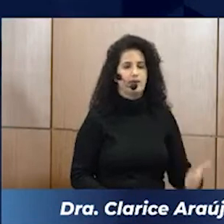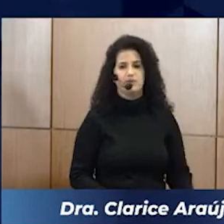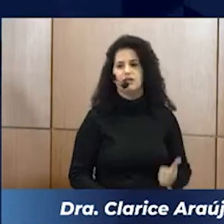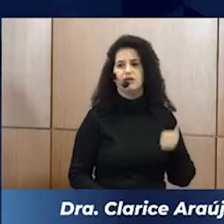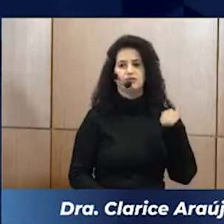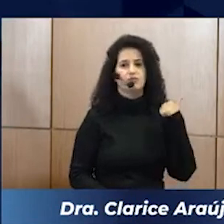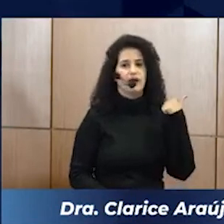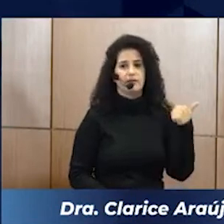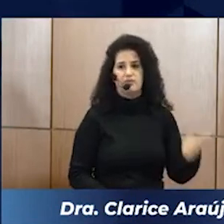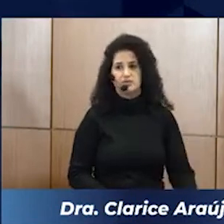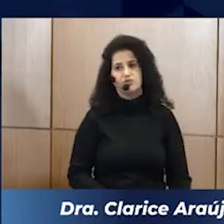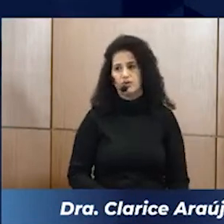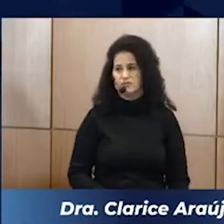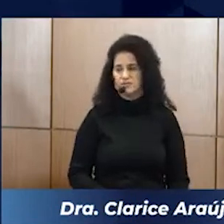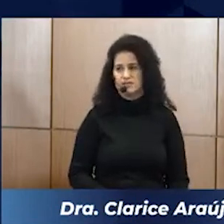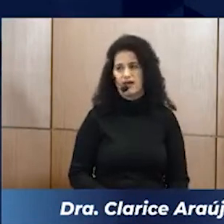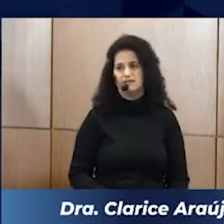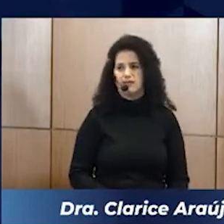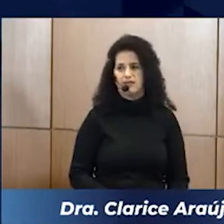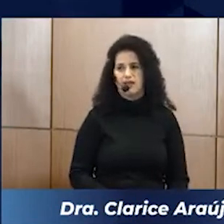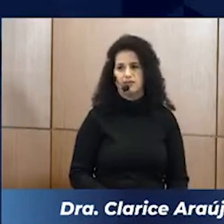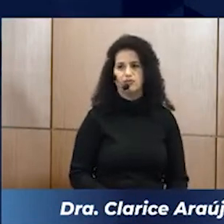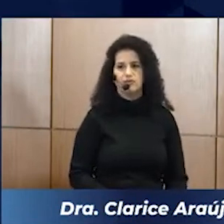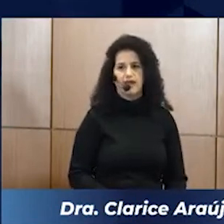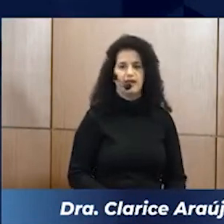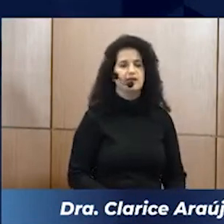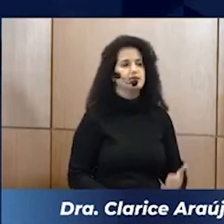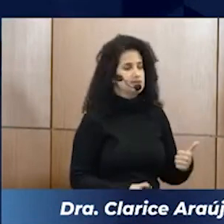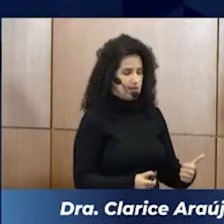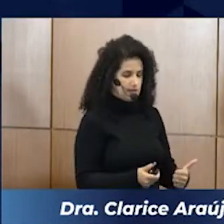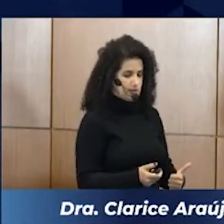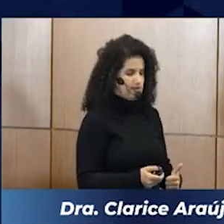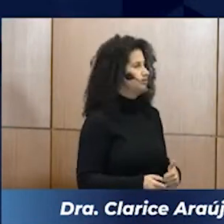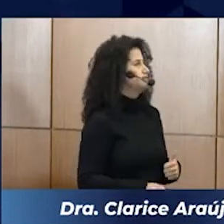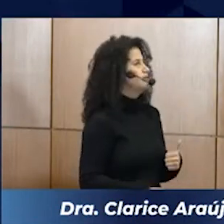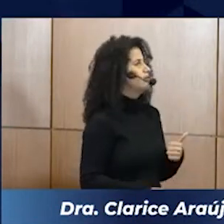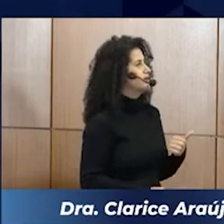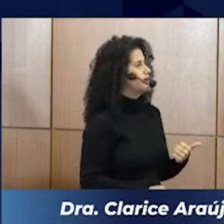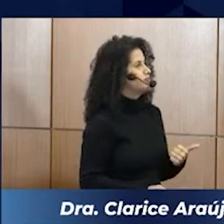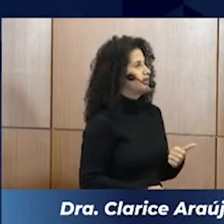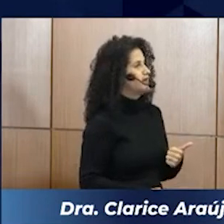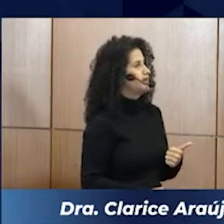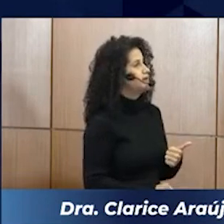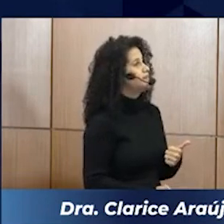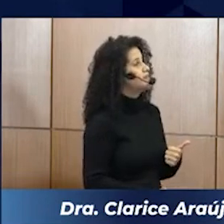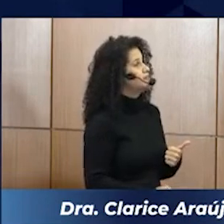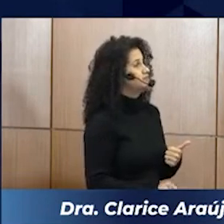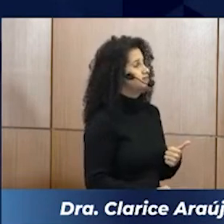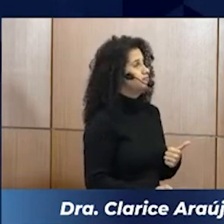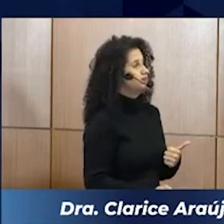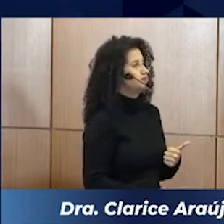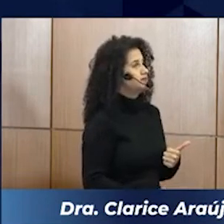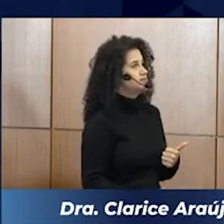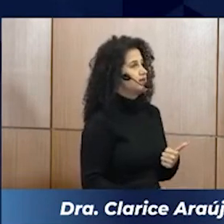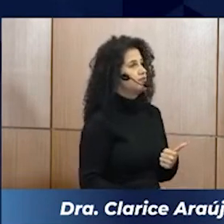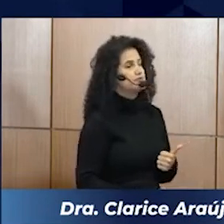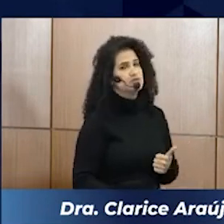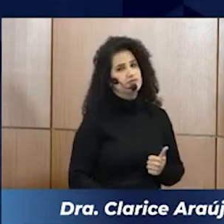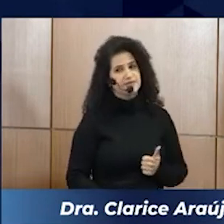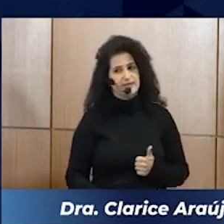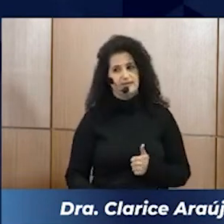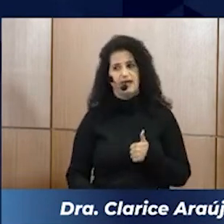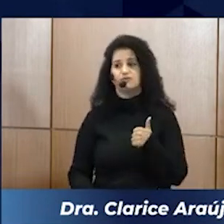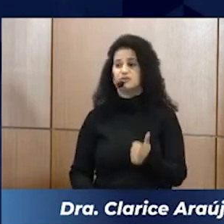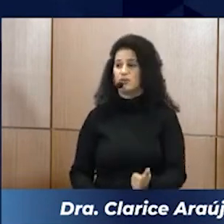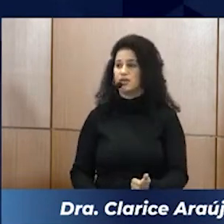a da família, a da pessoa que você está atendendo. Né? Se aquilo ali vai ser ok para ele. Você vai pensar nos recursos